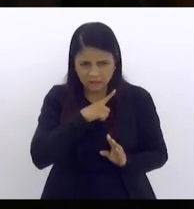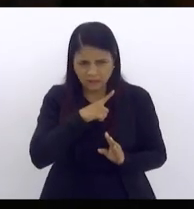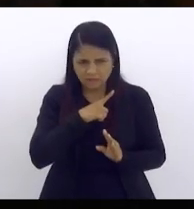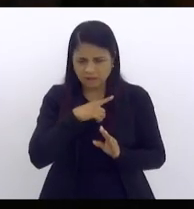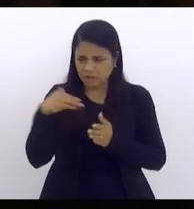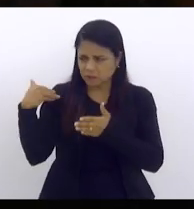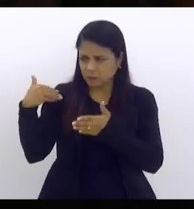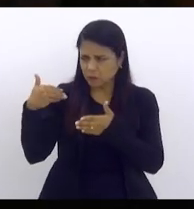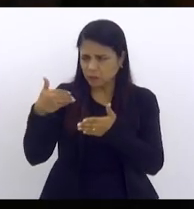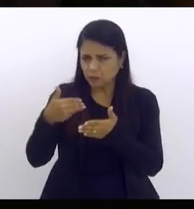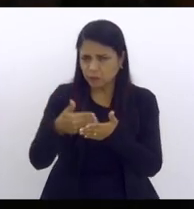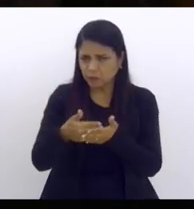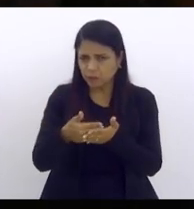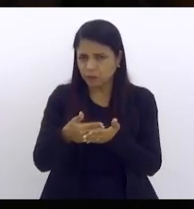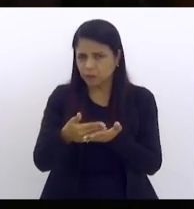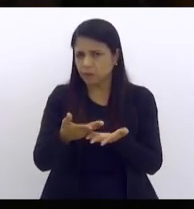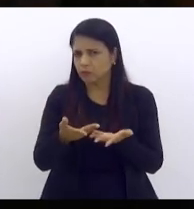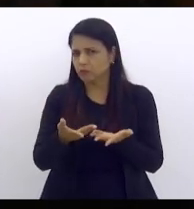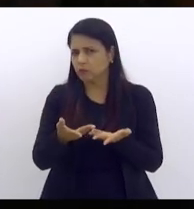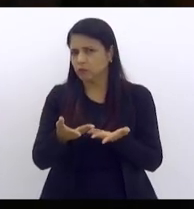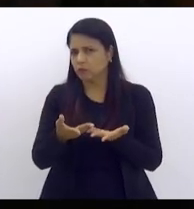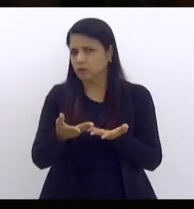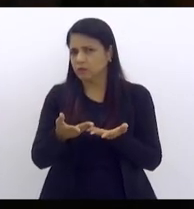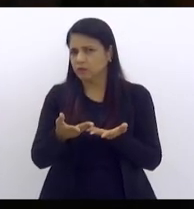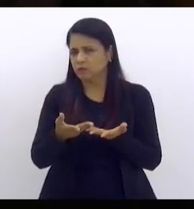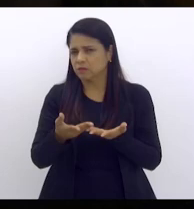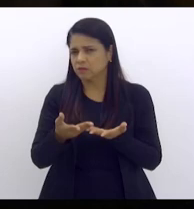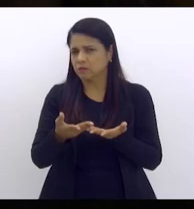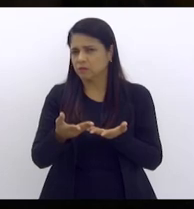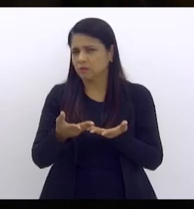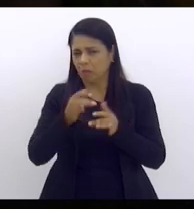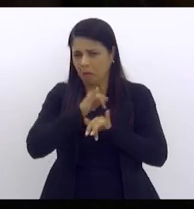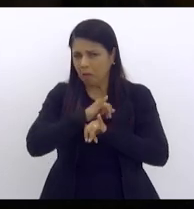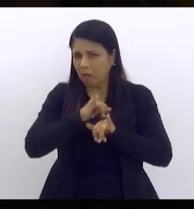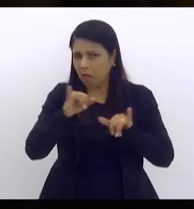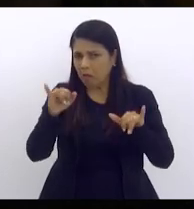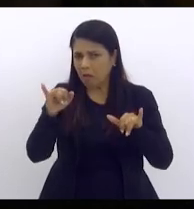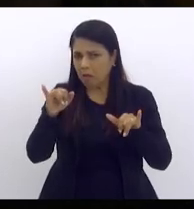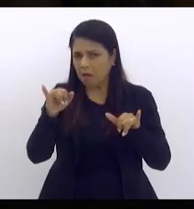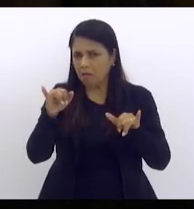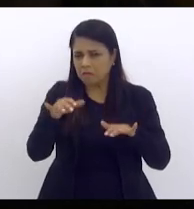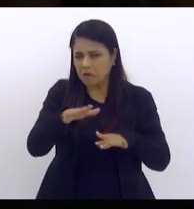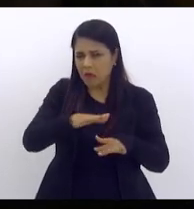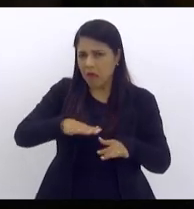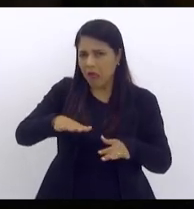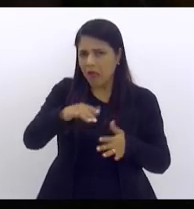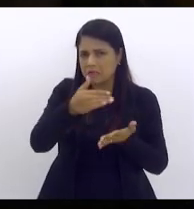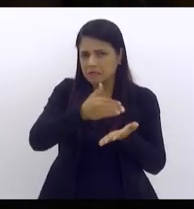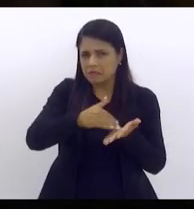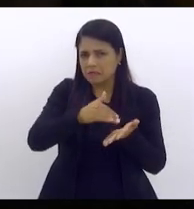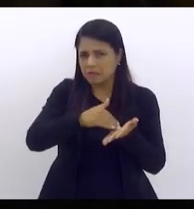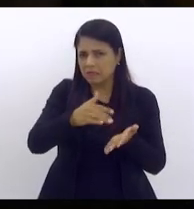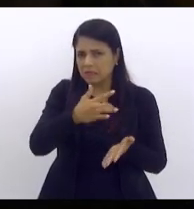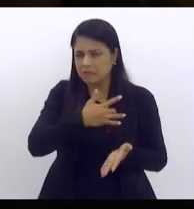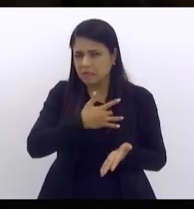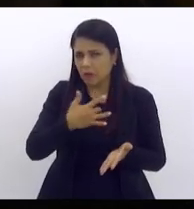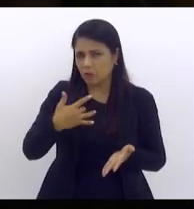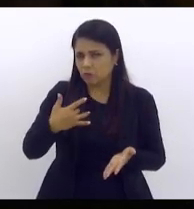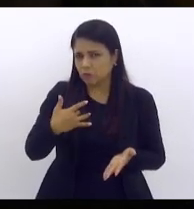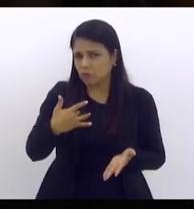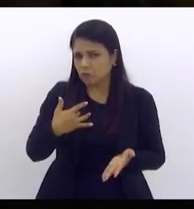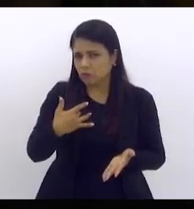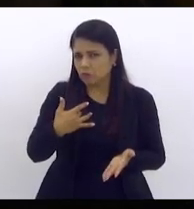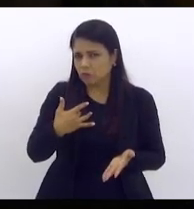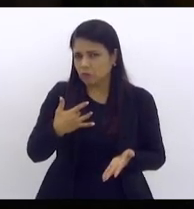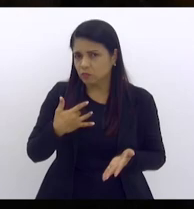dias, igual algum escândalo na área da Secretaria de Saúde? Eu